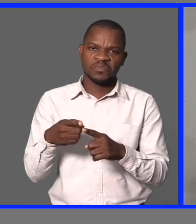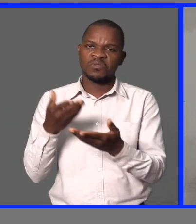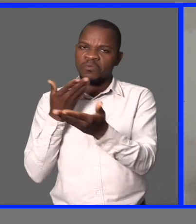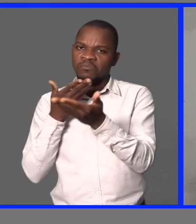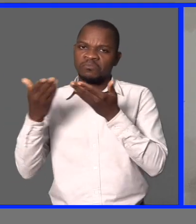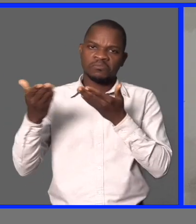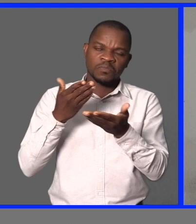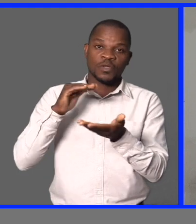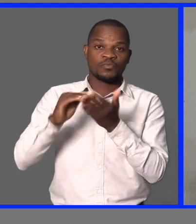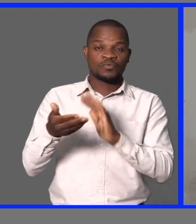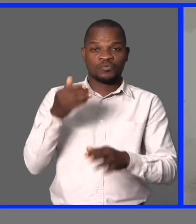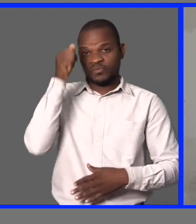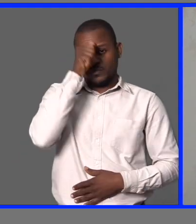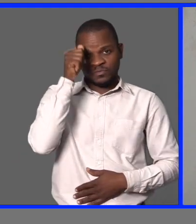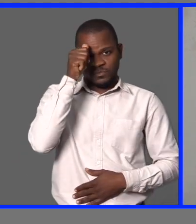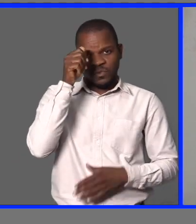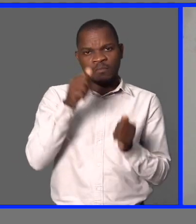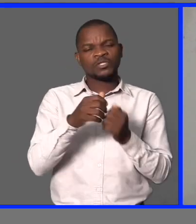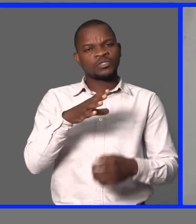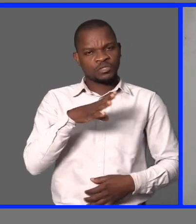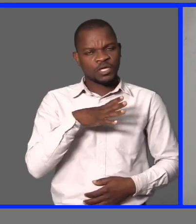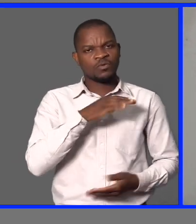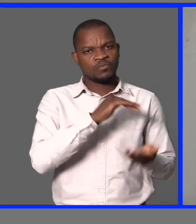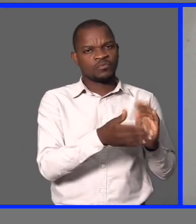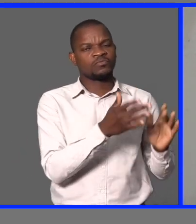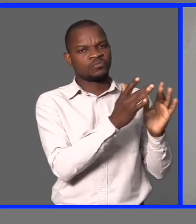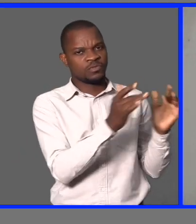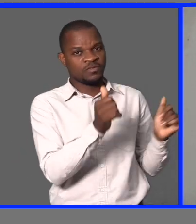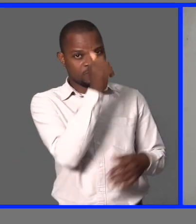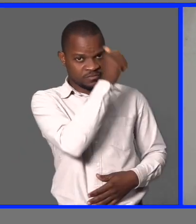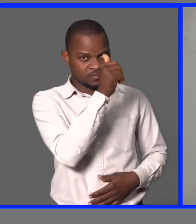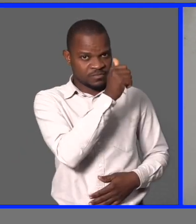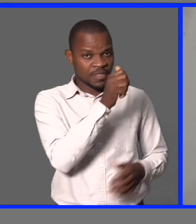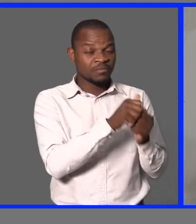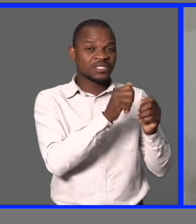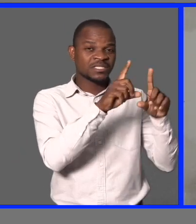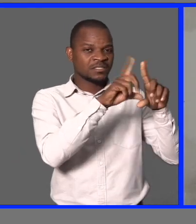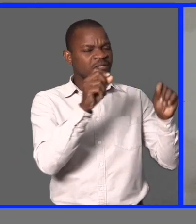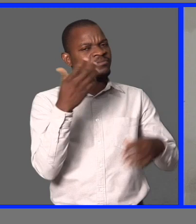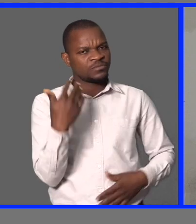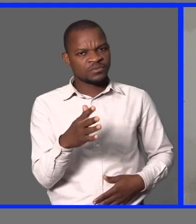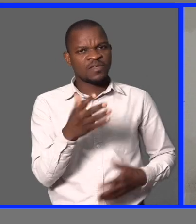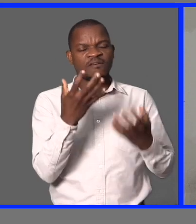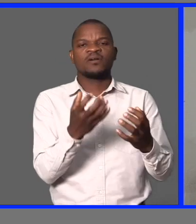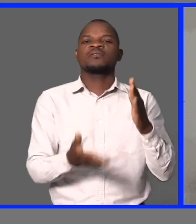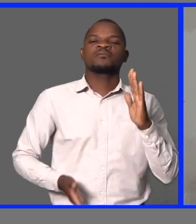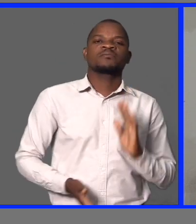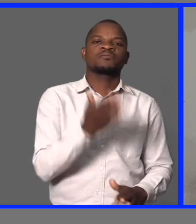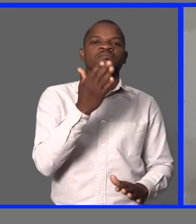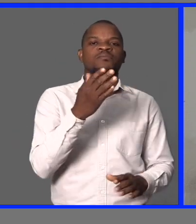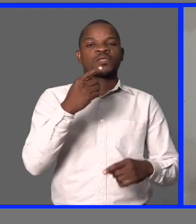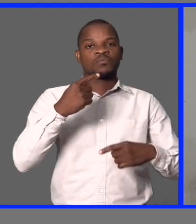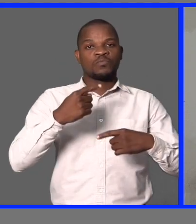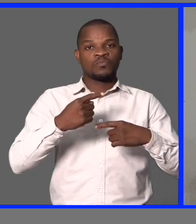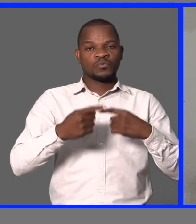os tutores, sei lá, outras coisas, estou a perceber. Então, eu já tenho um tutor meu, já tenho o tema, mas falta só arrancar com o próprio